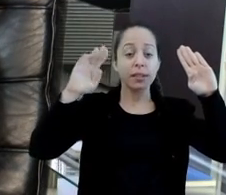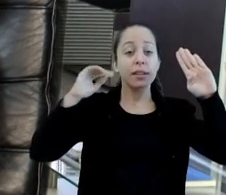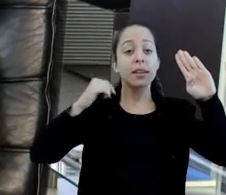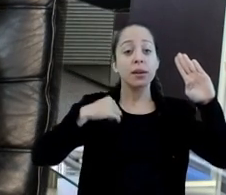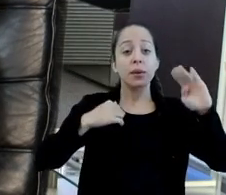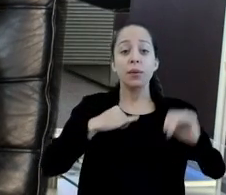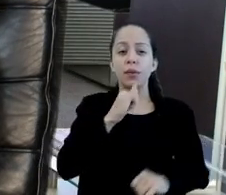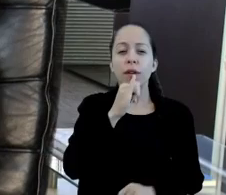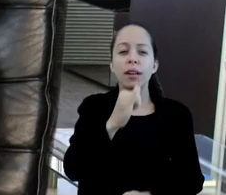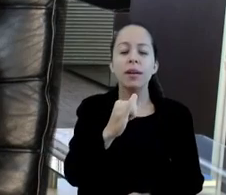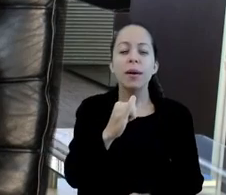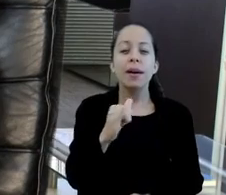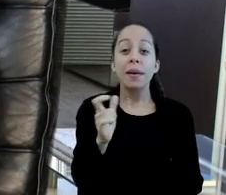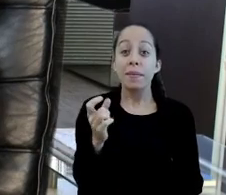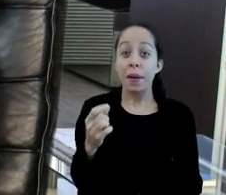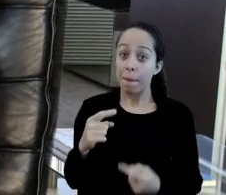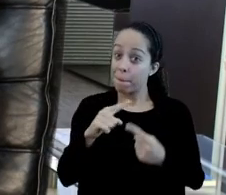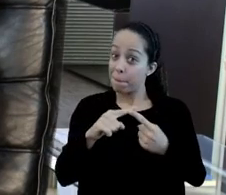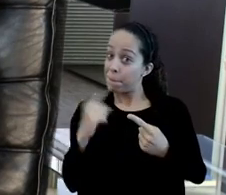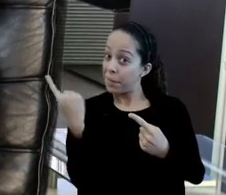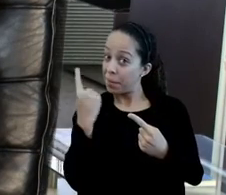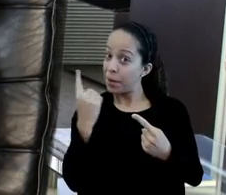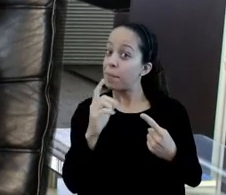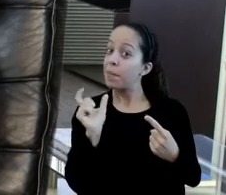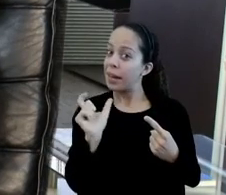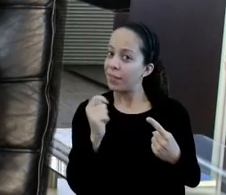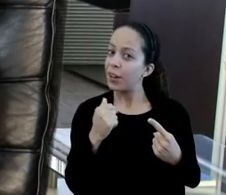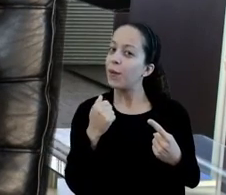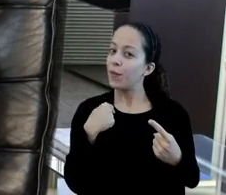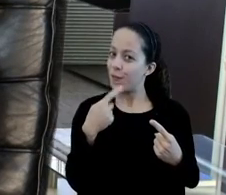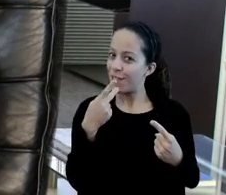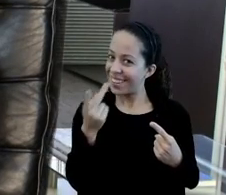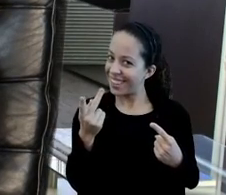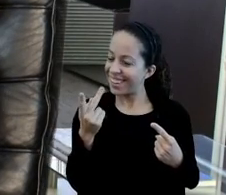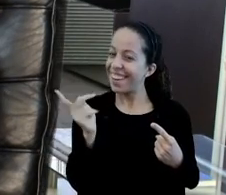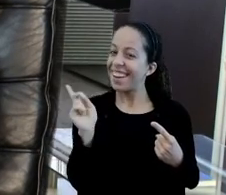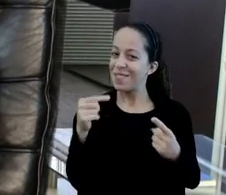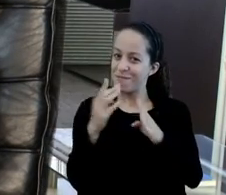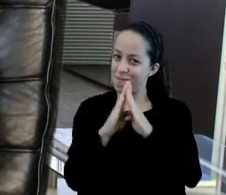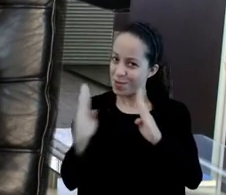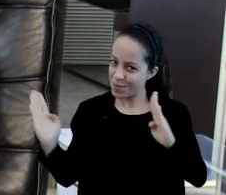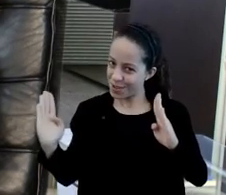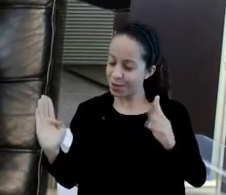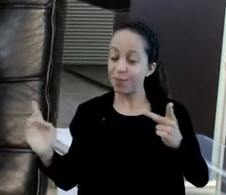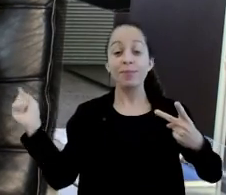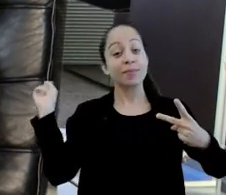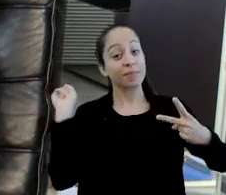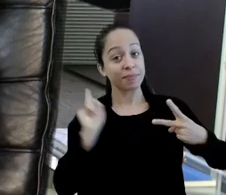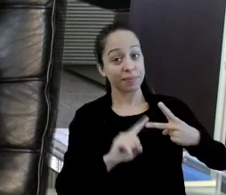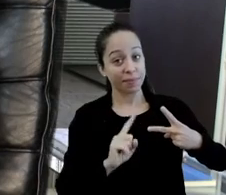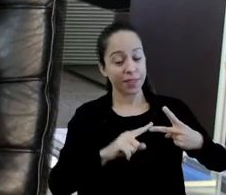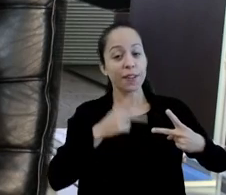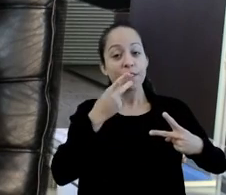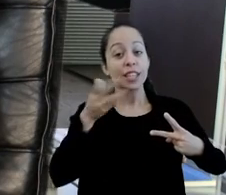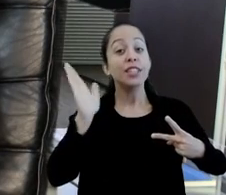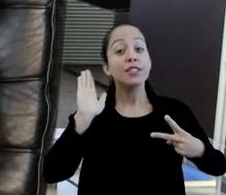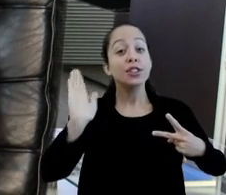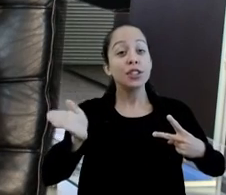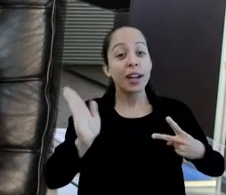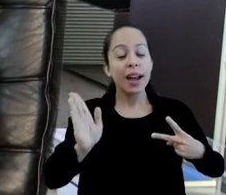mais gosto, já falei a primeira hoje, biblioteca. A terceira, a segunda, já falei ela também,